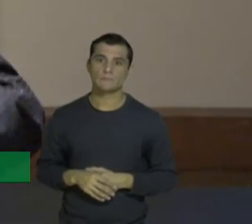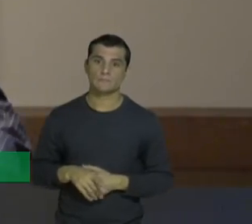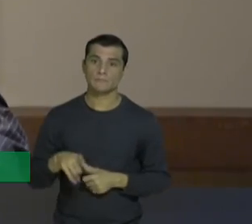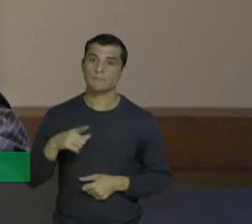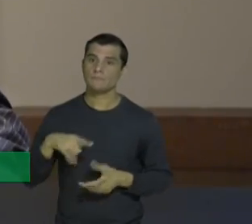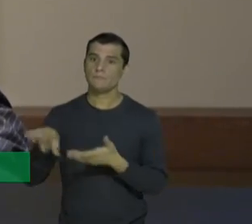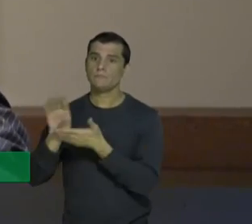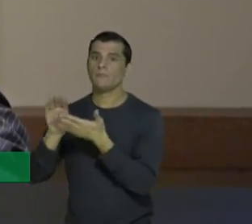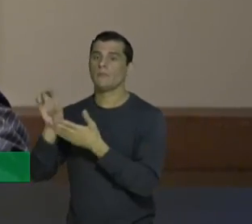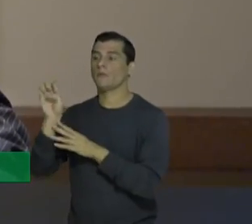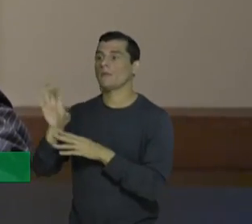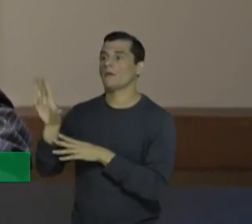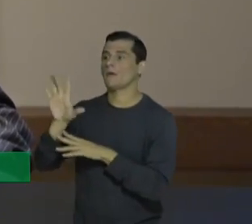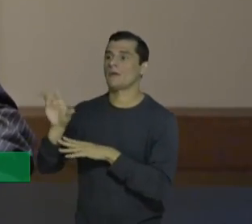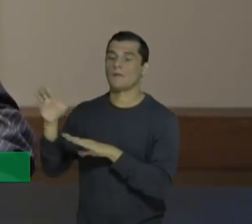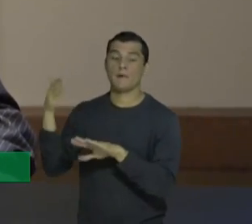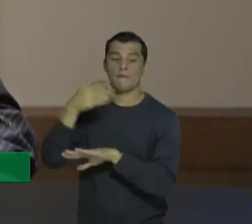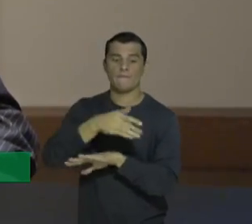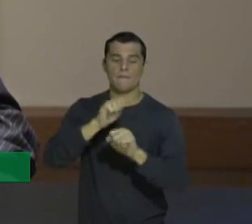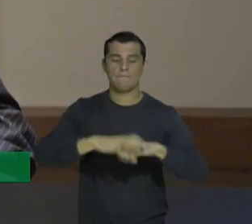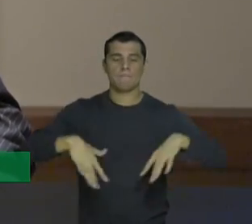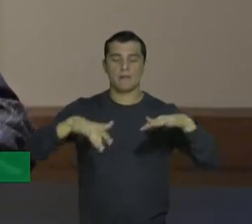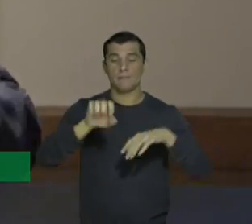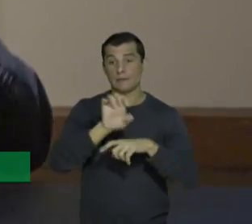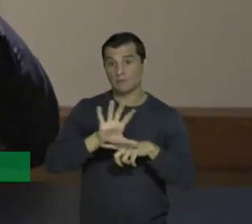paraa ratificação no Parlamento